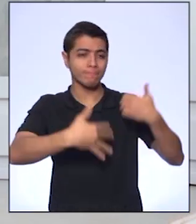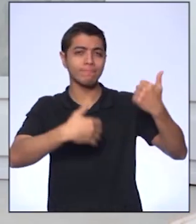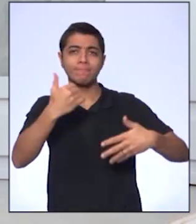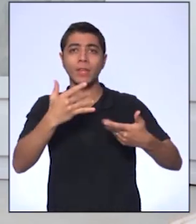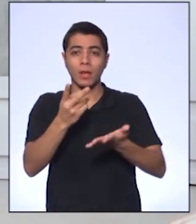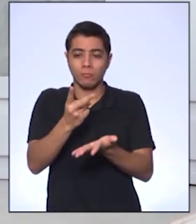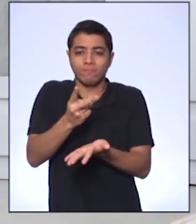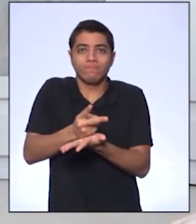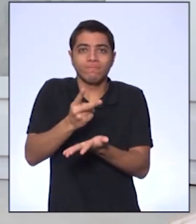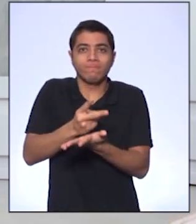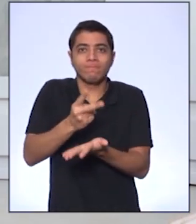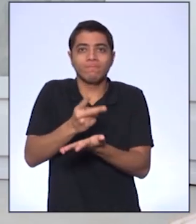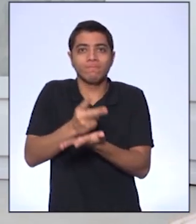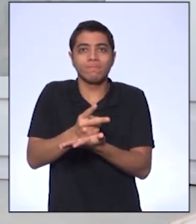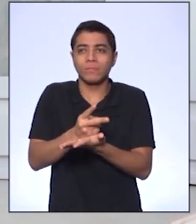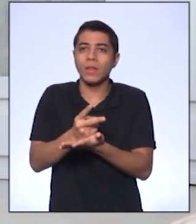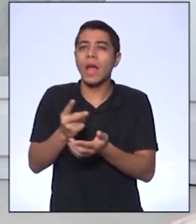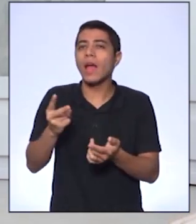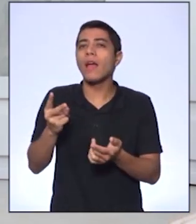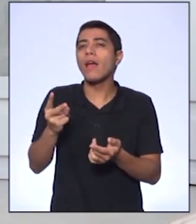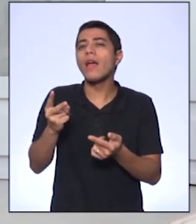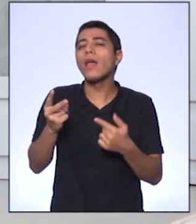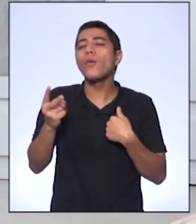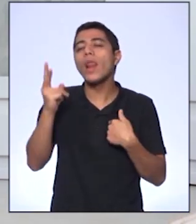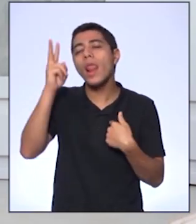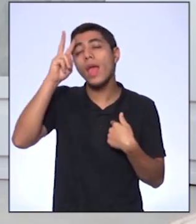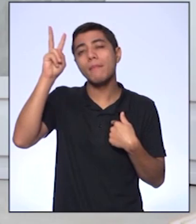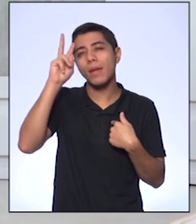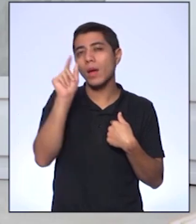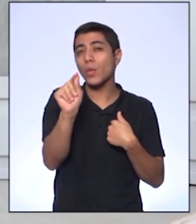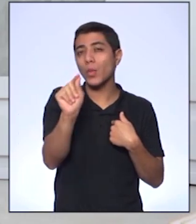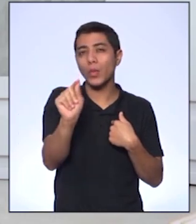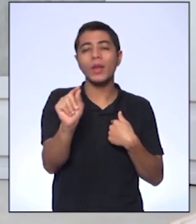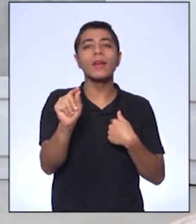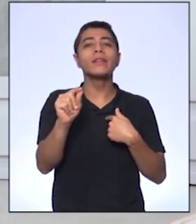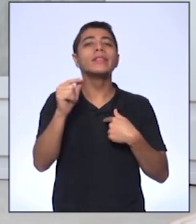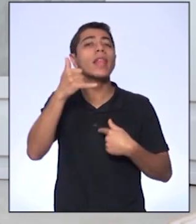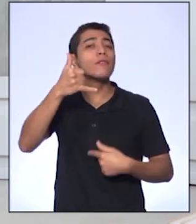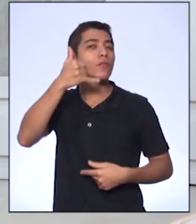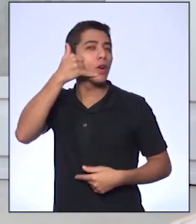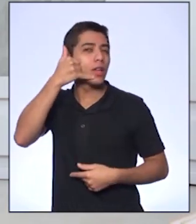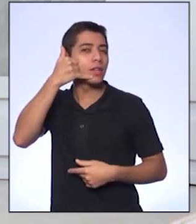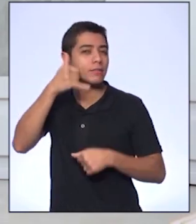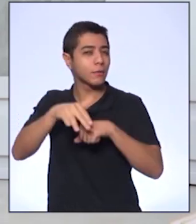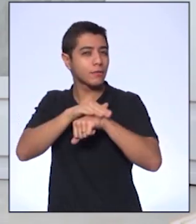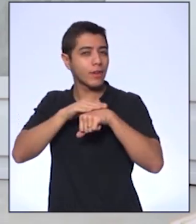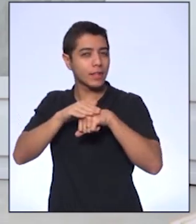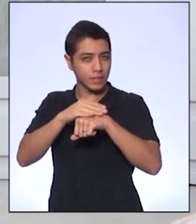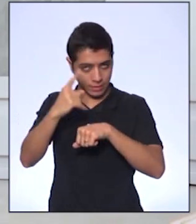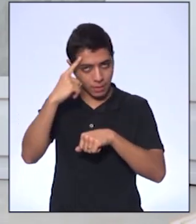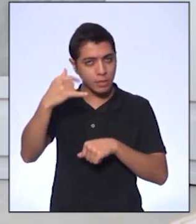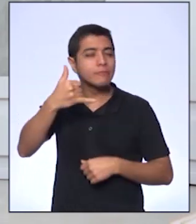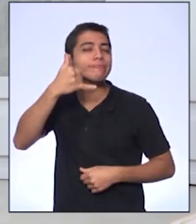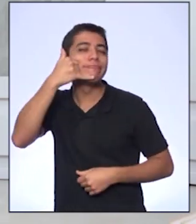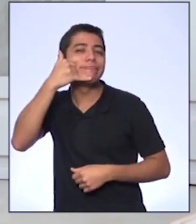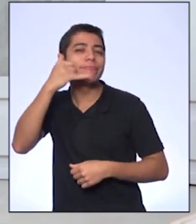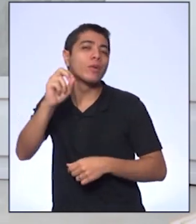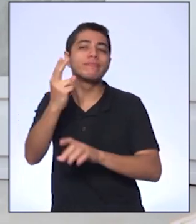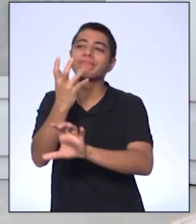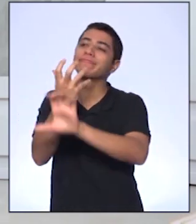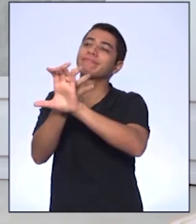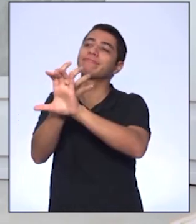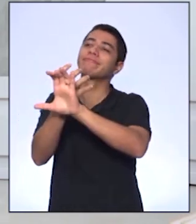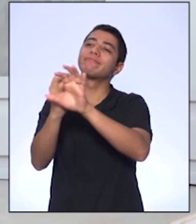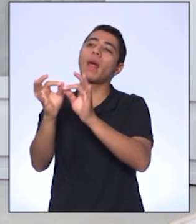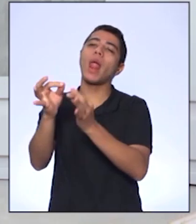telefone, sabe aquelas conversas longas, em que a pessoa está te contando uma história muito triste e que de repente você para de